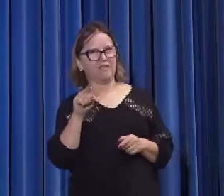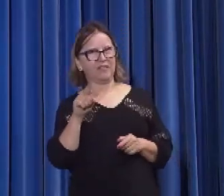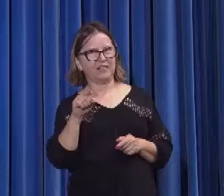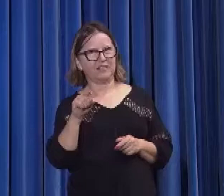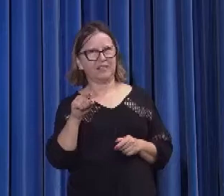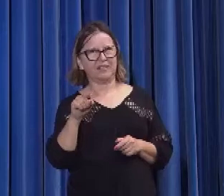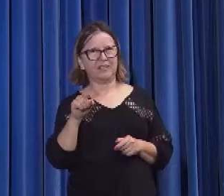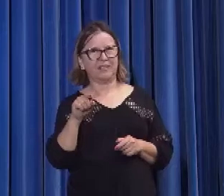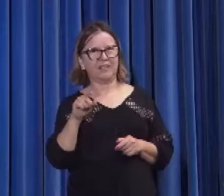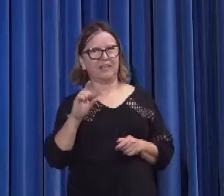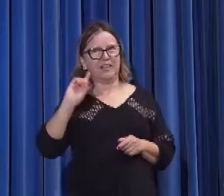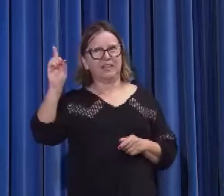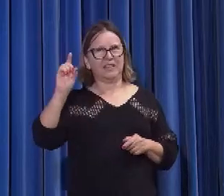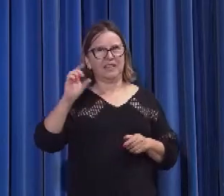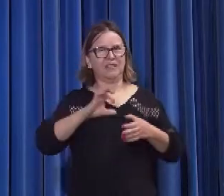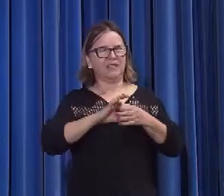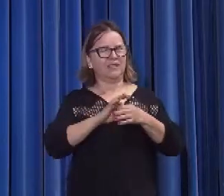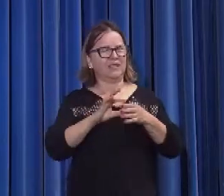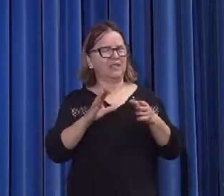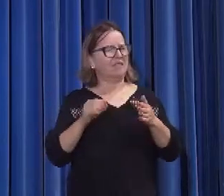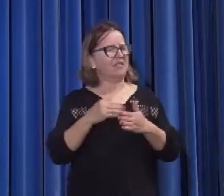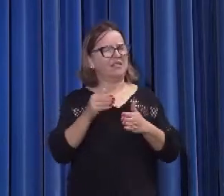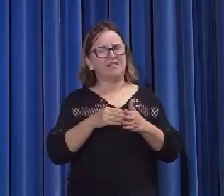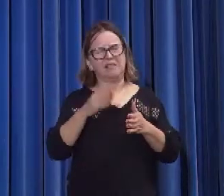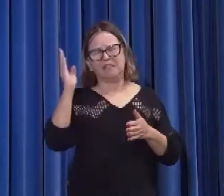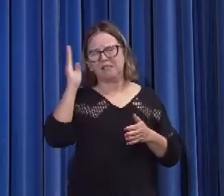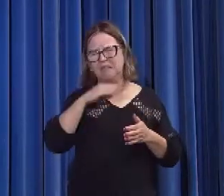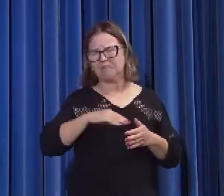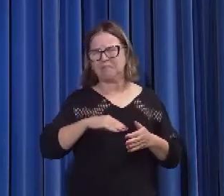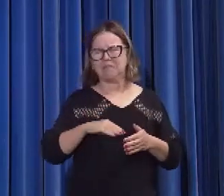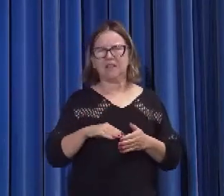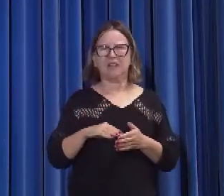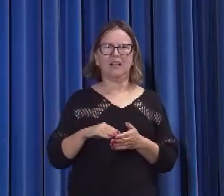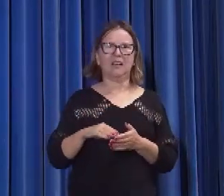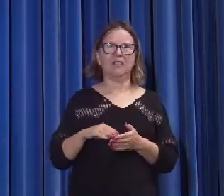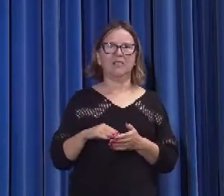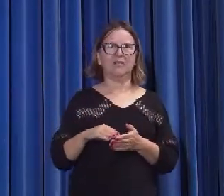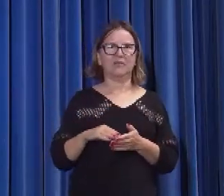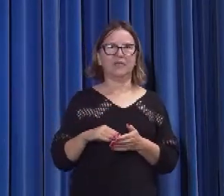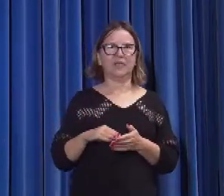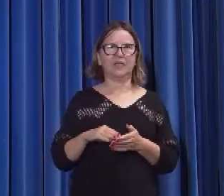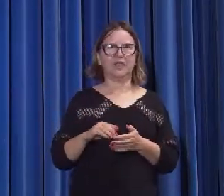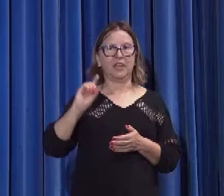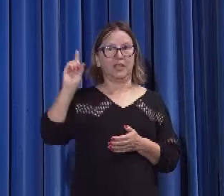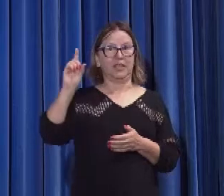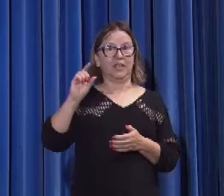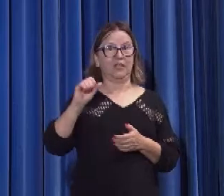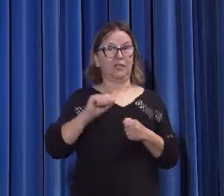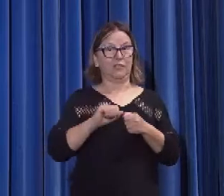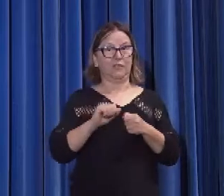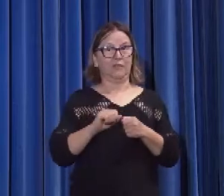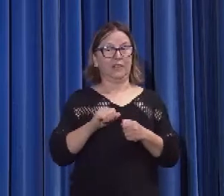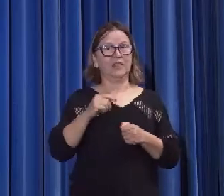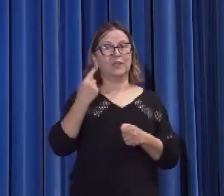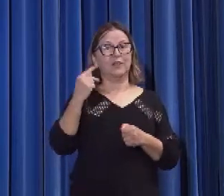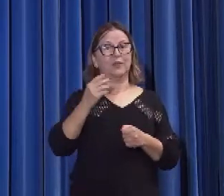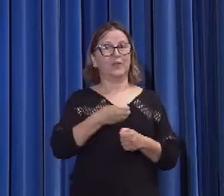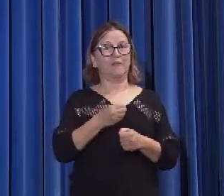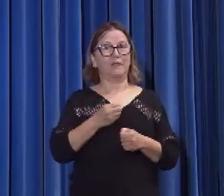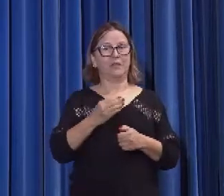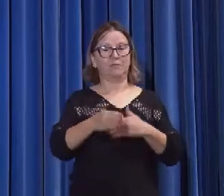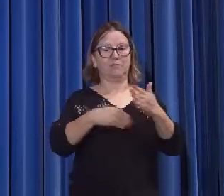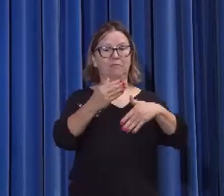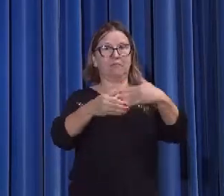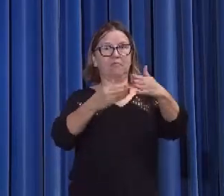Deus irá te livrar de todo mal. E Deus irá prosperar a sua vida. Tome